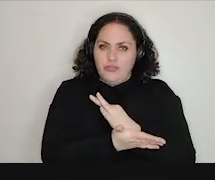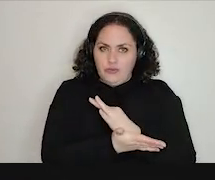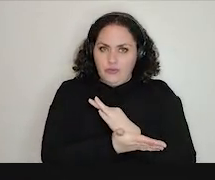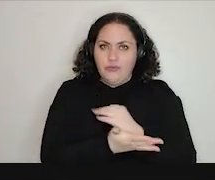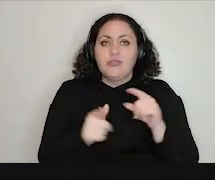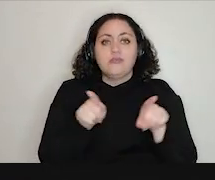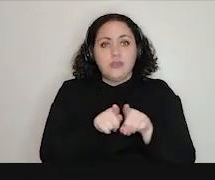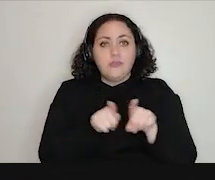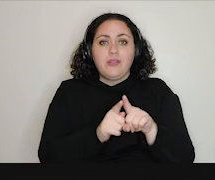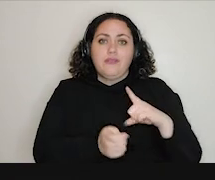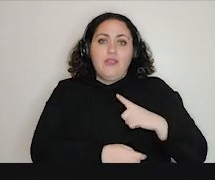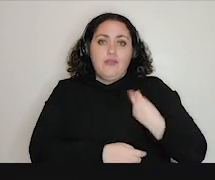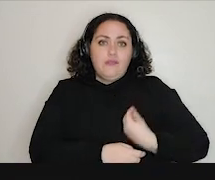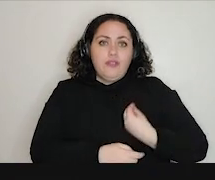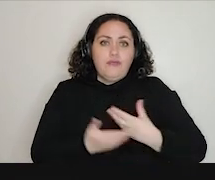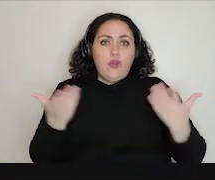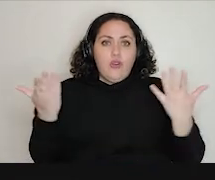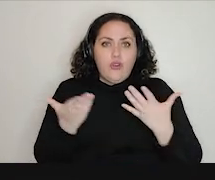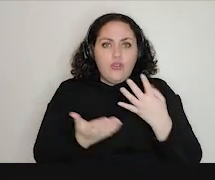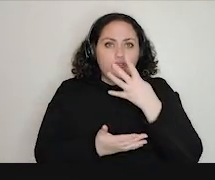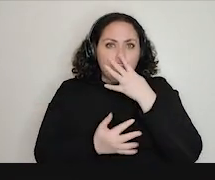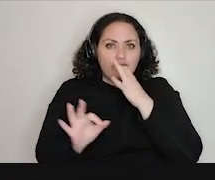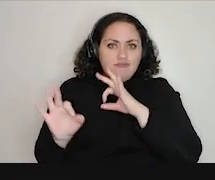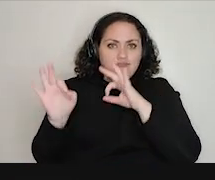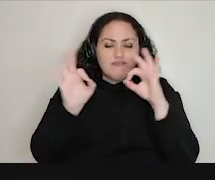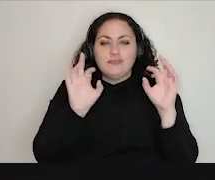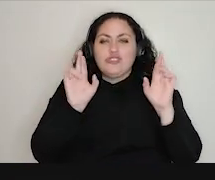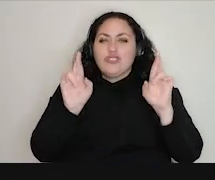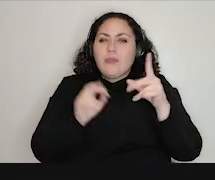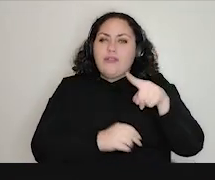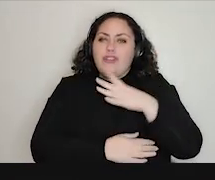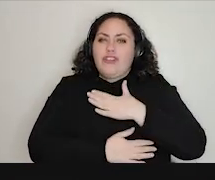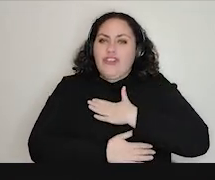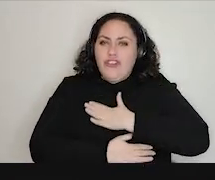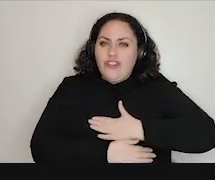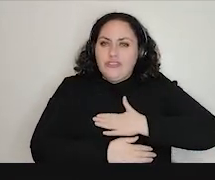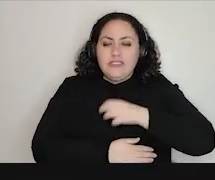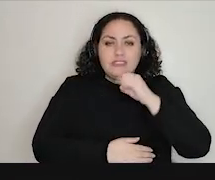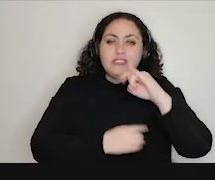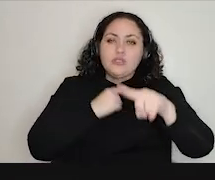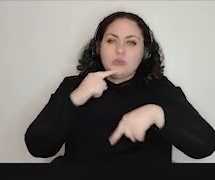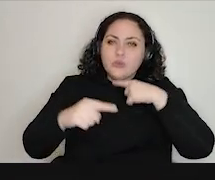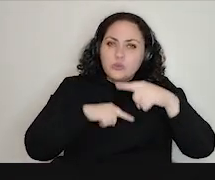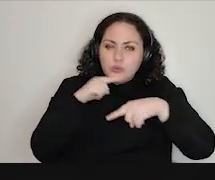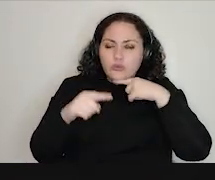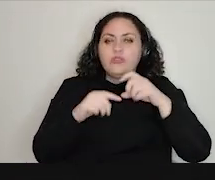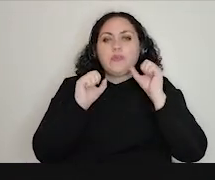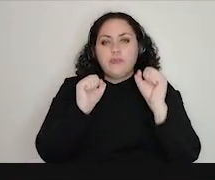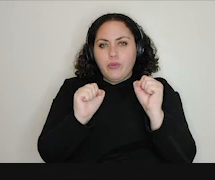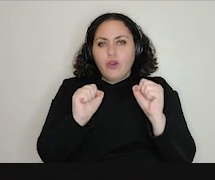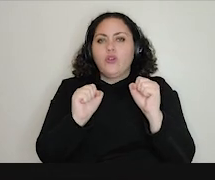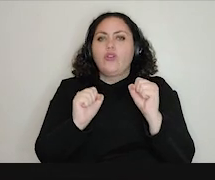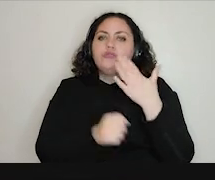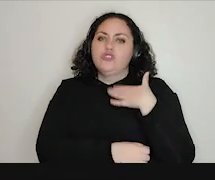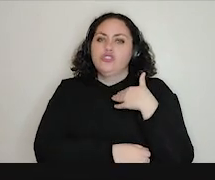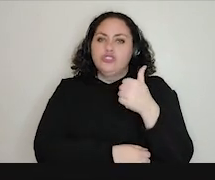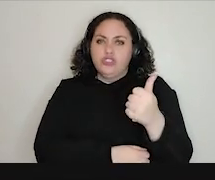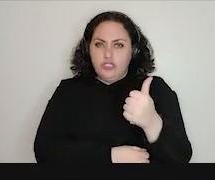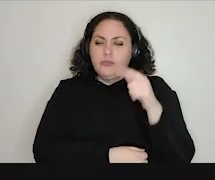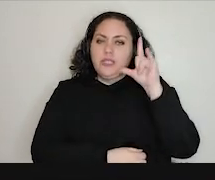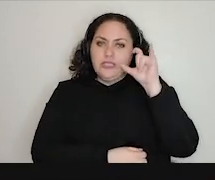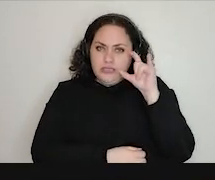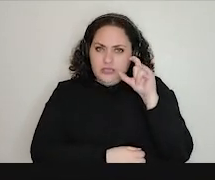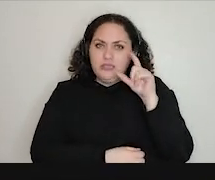hoje. Esperamos que todos tenham gostado. Se surgir alguma dúvida, vocês podem nos chamar pelo Instagram, que é